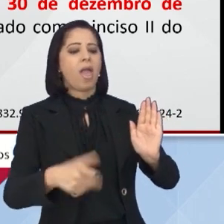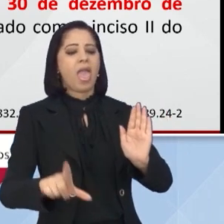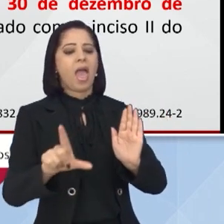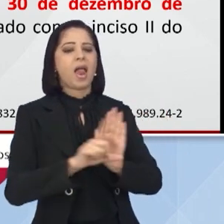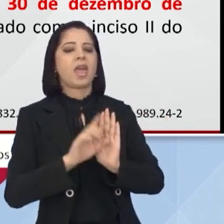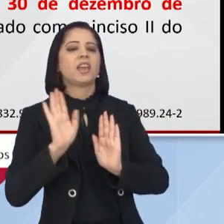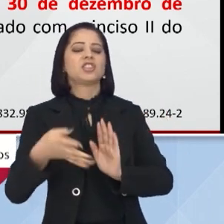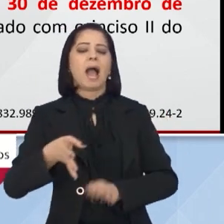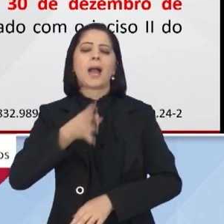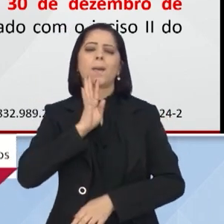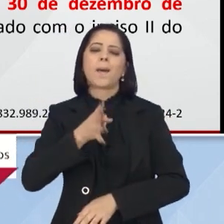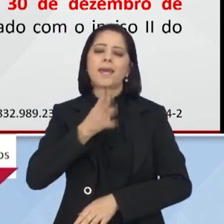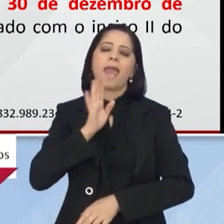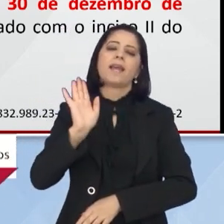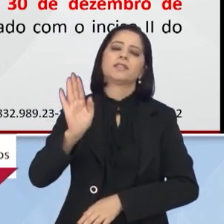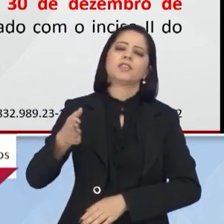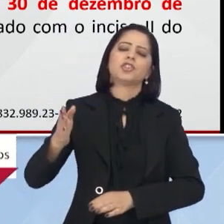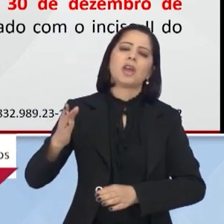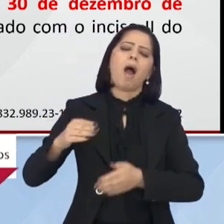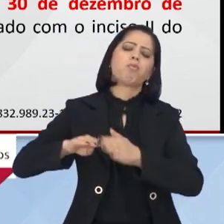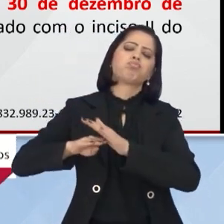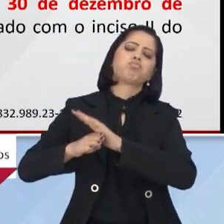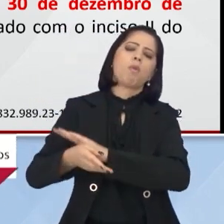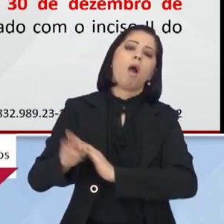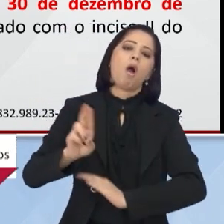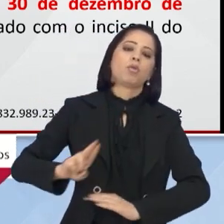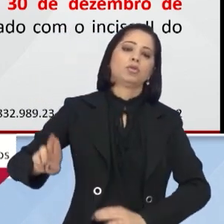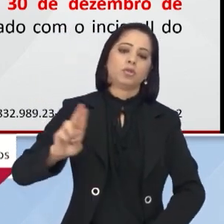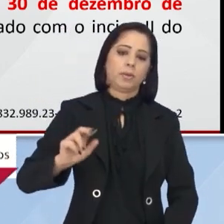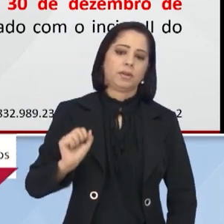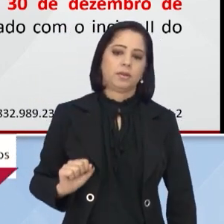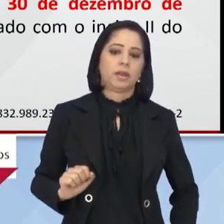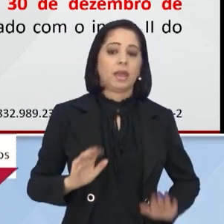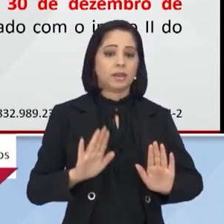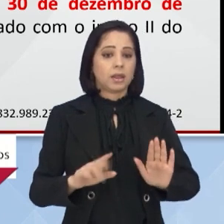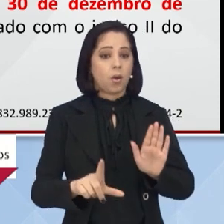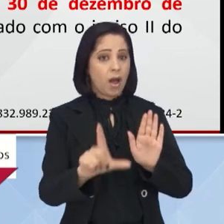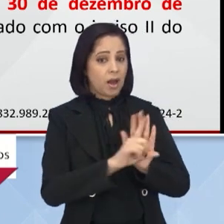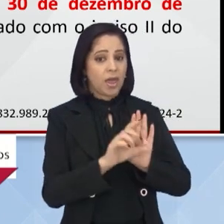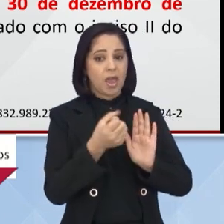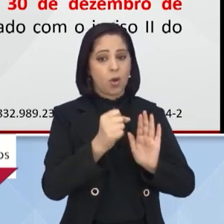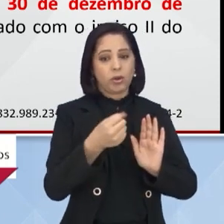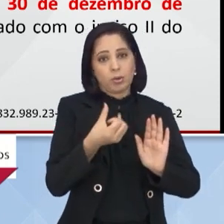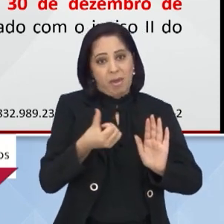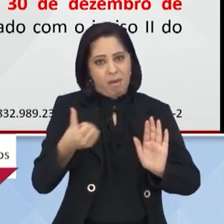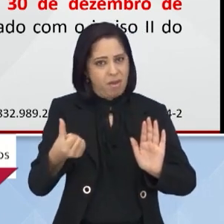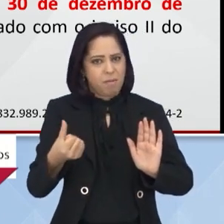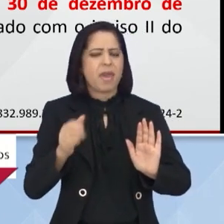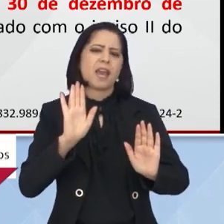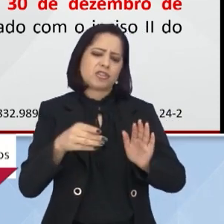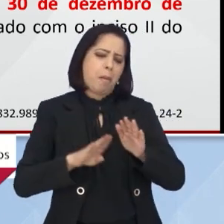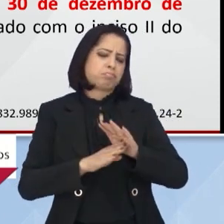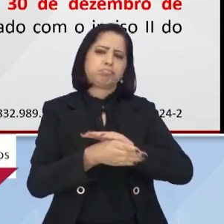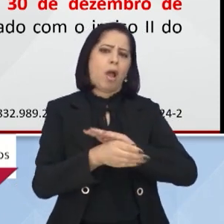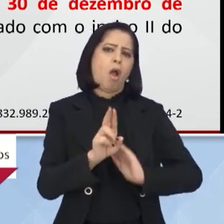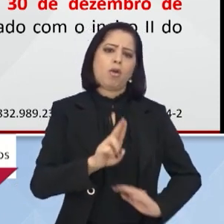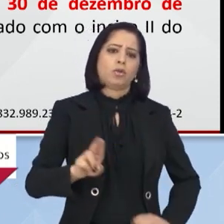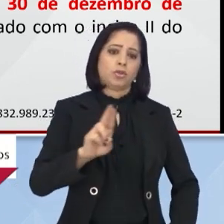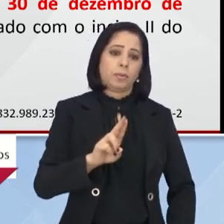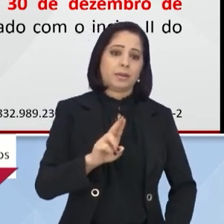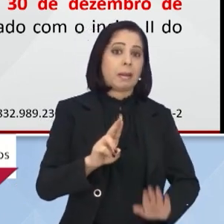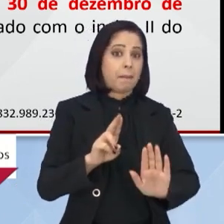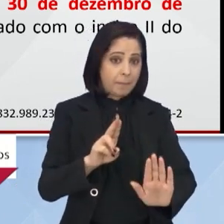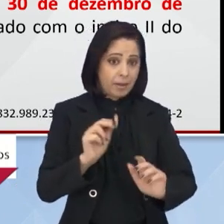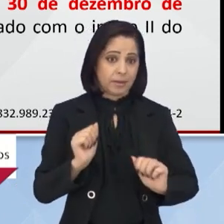bem testada então Esse é o sentimento que a gente tem que a lei 8666 né uma lei que a gente tem segurança a gente já sabe utilizar né mas como eu